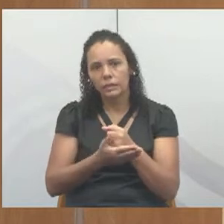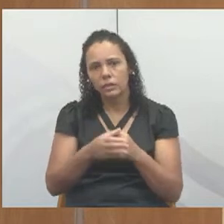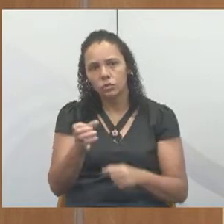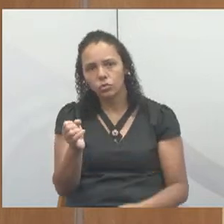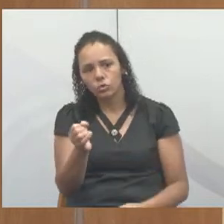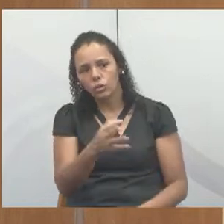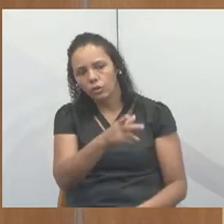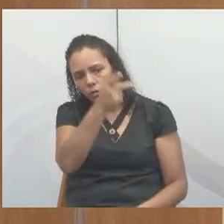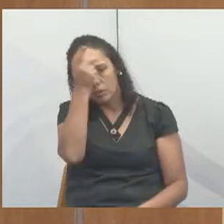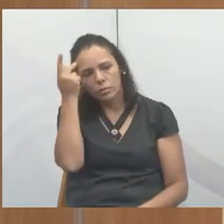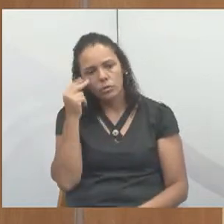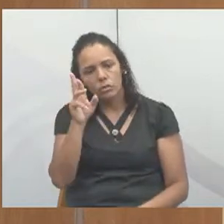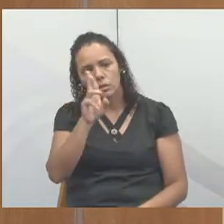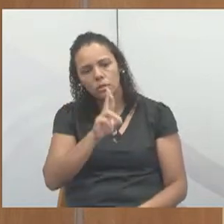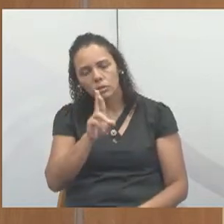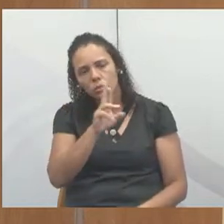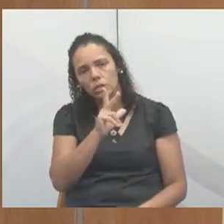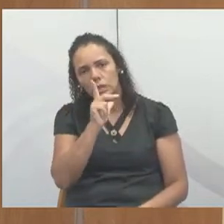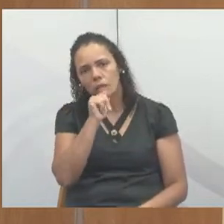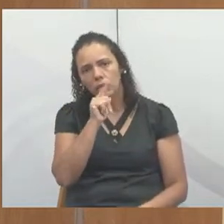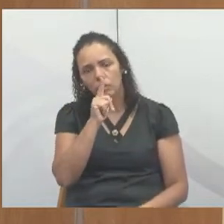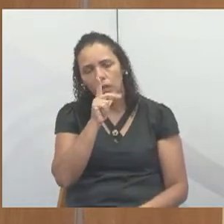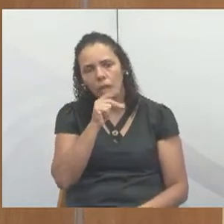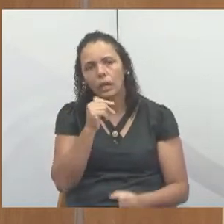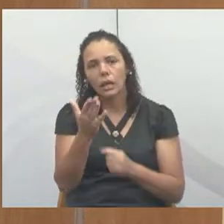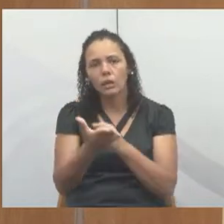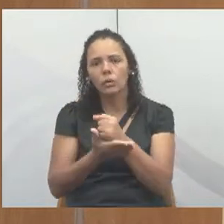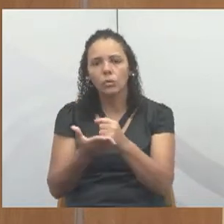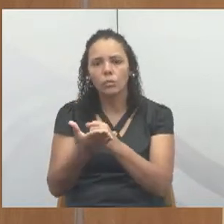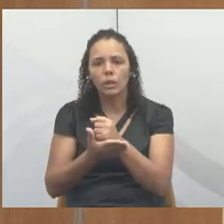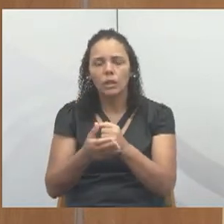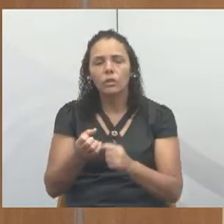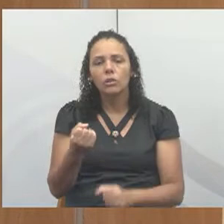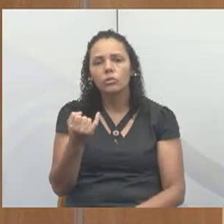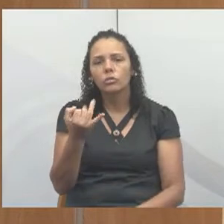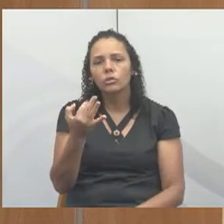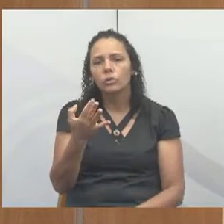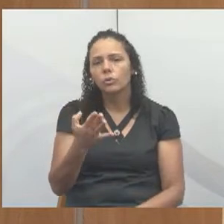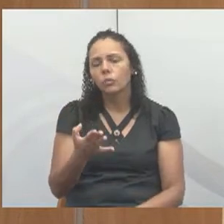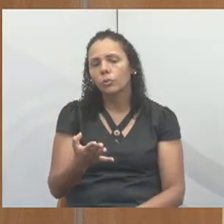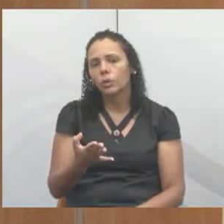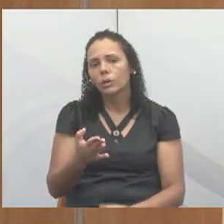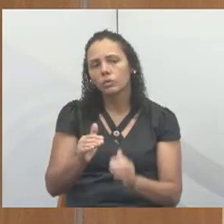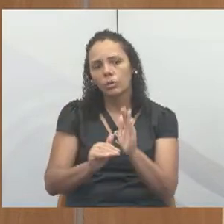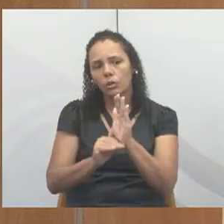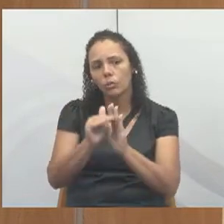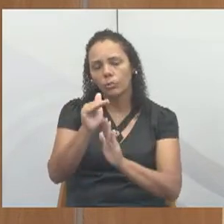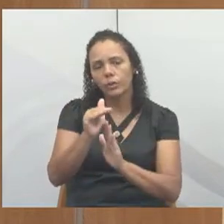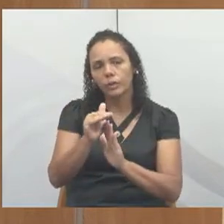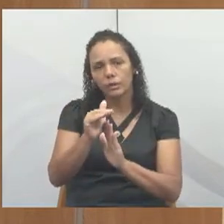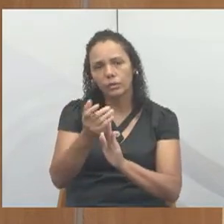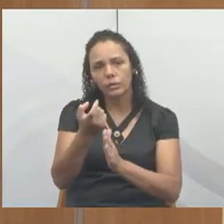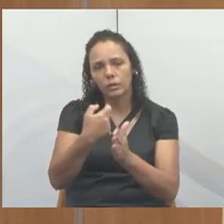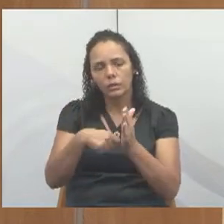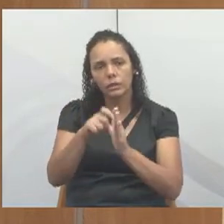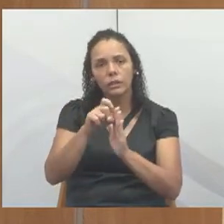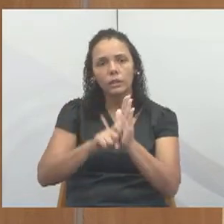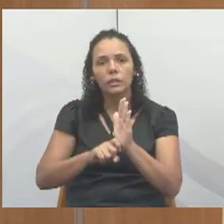com base no quanto a SRJ, que é o Sistema de Regulação, falou que vai ser o aumento da tarifa. Com isso, o SAI calcula a